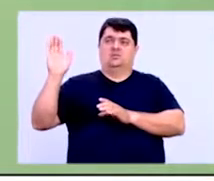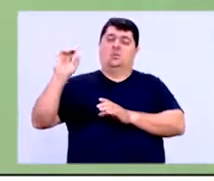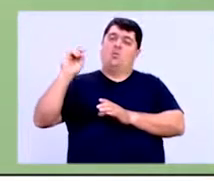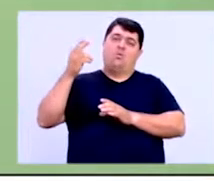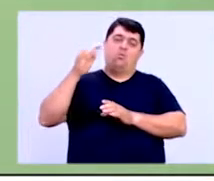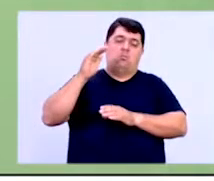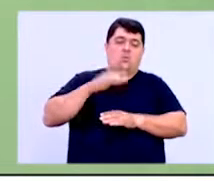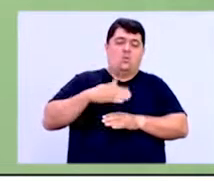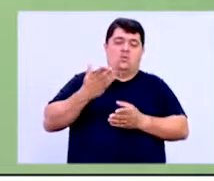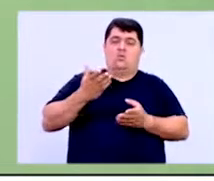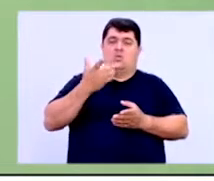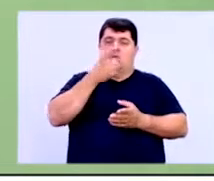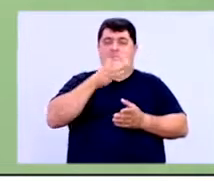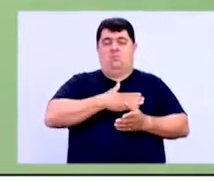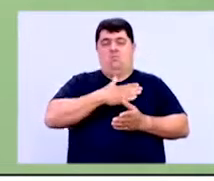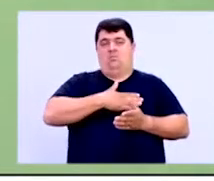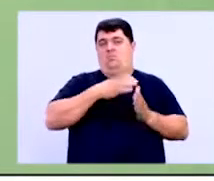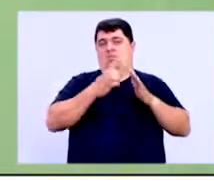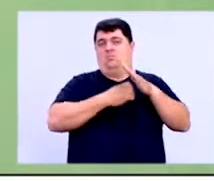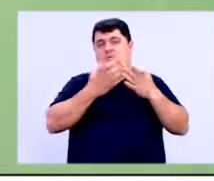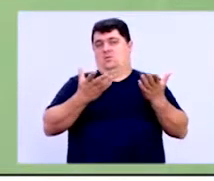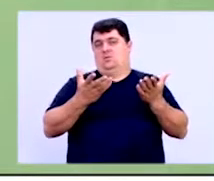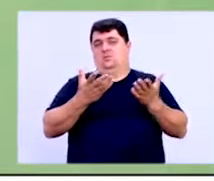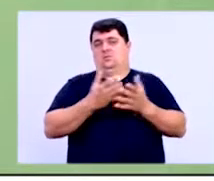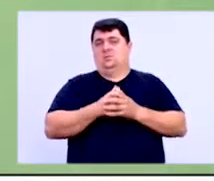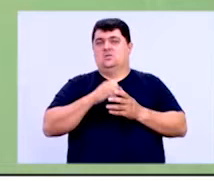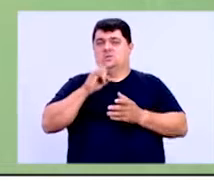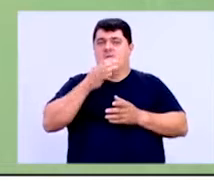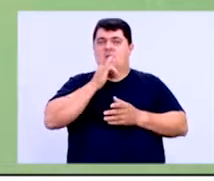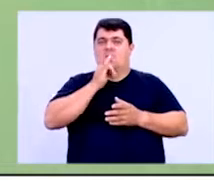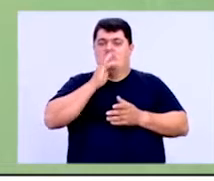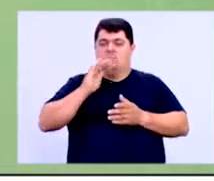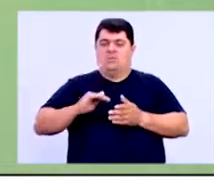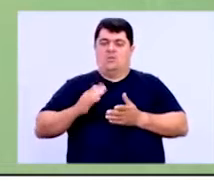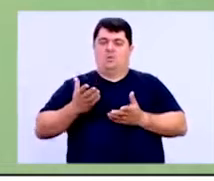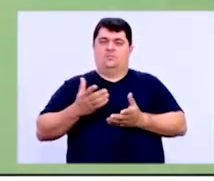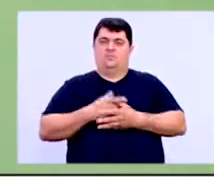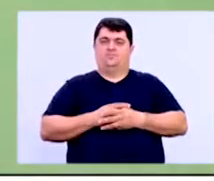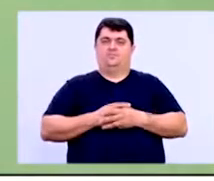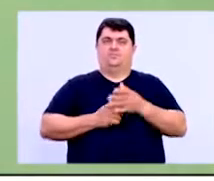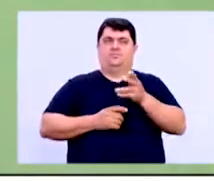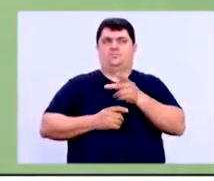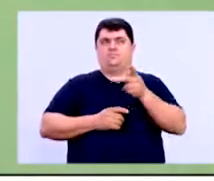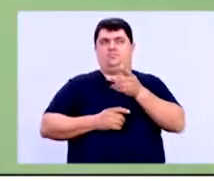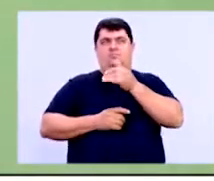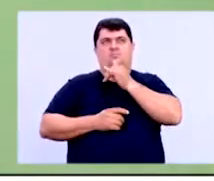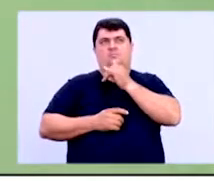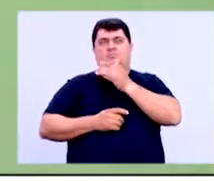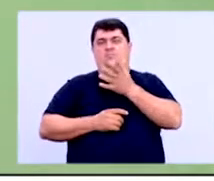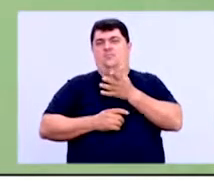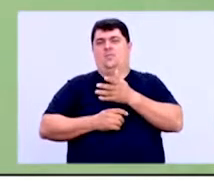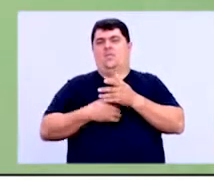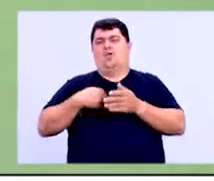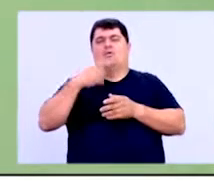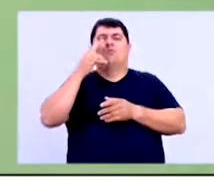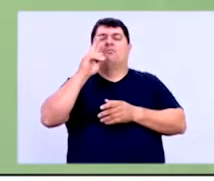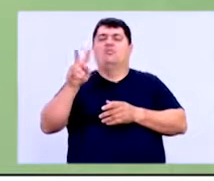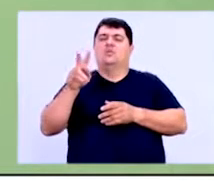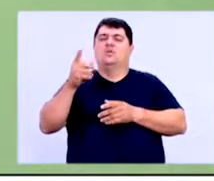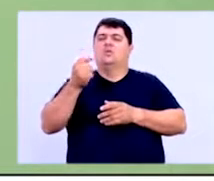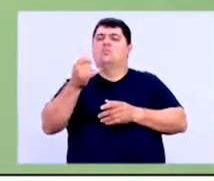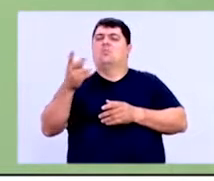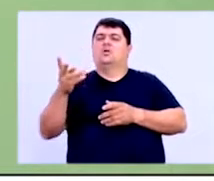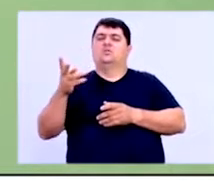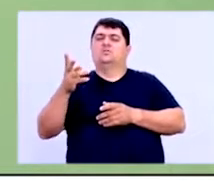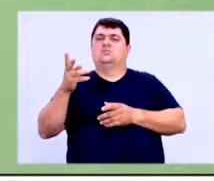ou menor do que as outras empresas. Sendo menor, por exemplo, vamos dar um exemplo aqui. Professor, tudo bem, eu fui lá, vi que o preço é tal